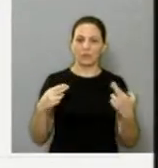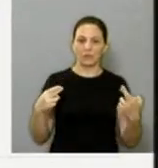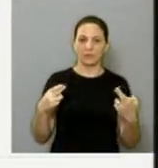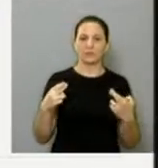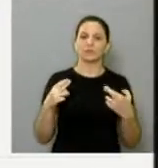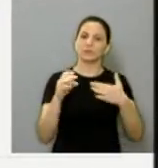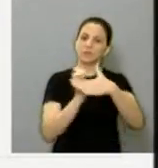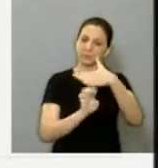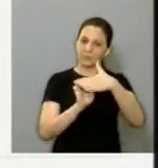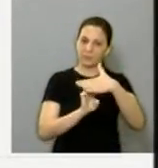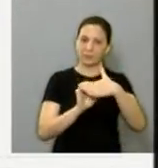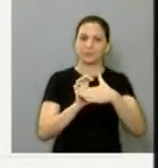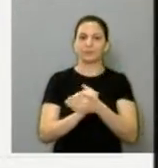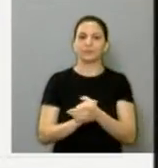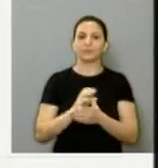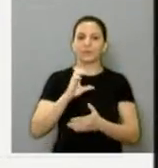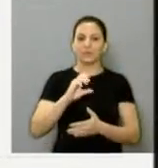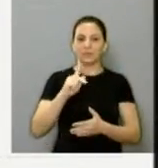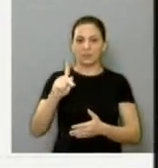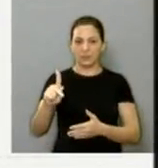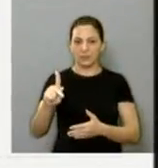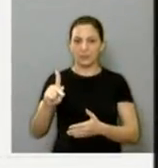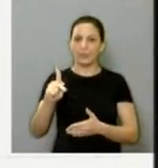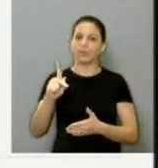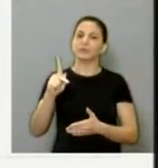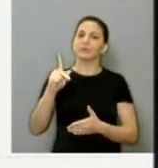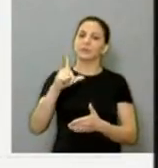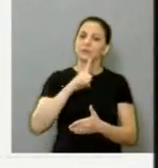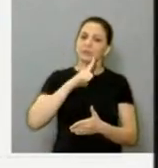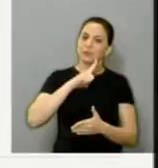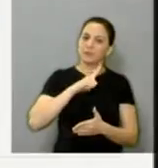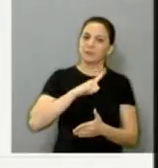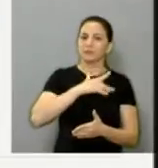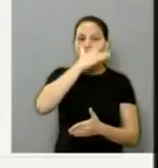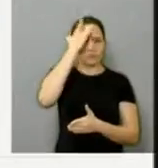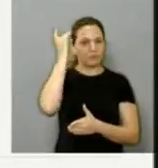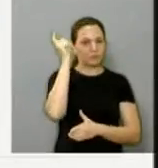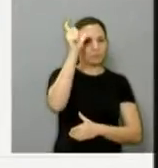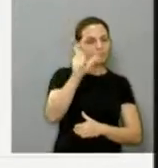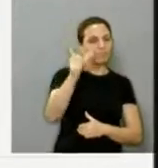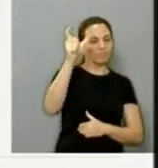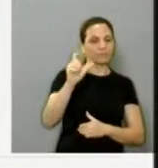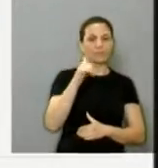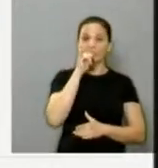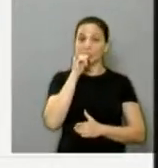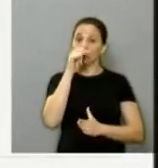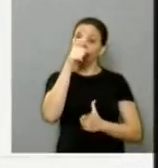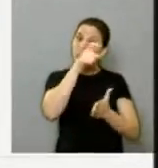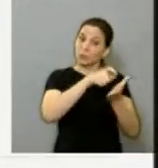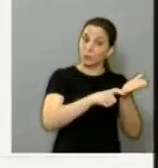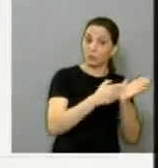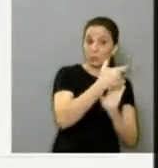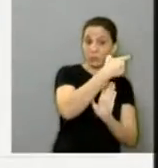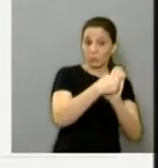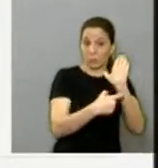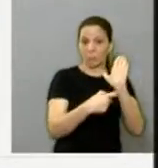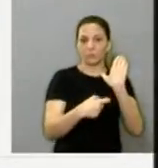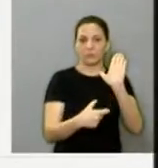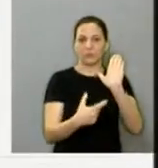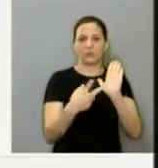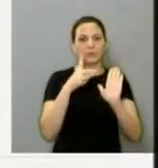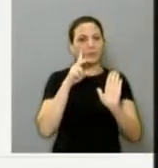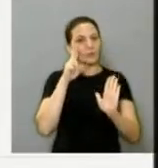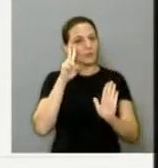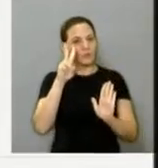A CIP é cobrada de todos os contribuintes e vem na conta de energia. Então, quem estiver nos ouvindo, você cidadão,